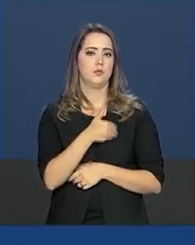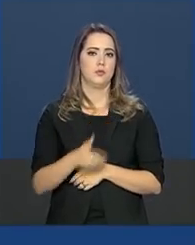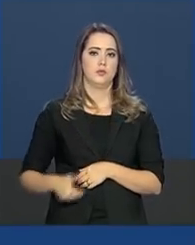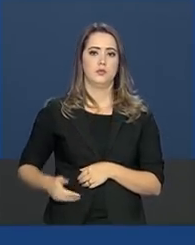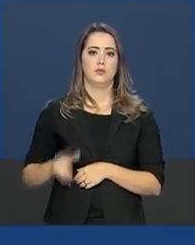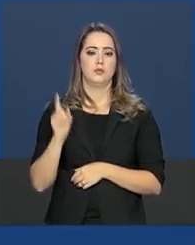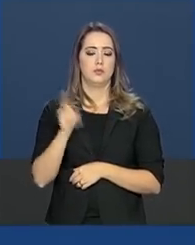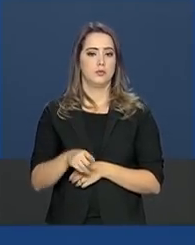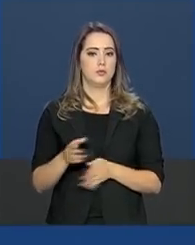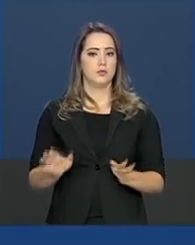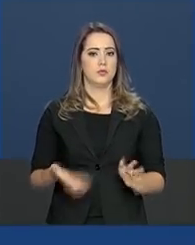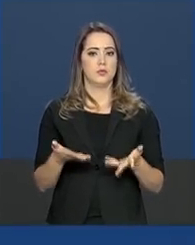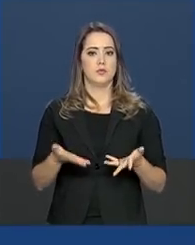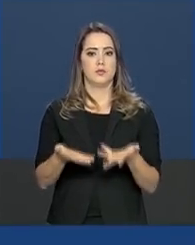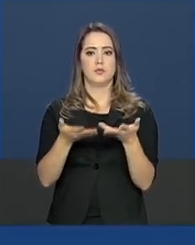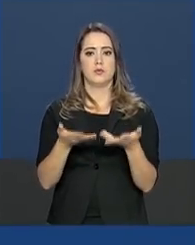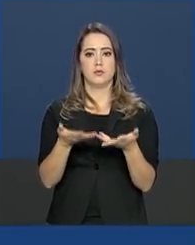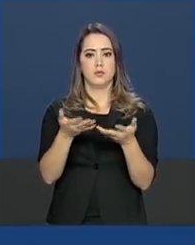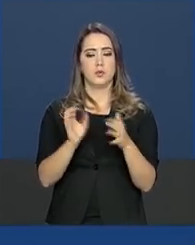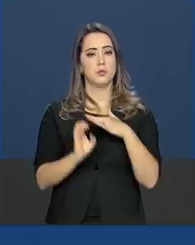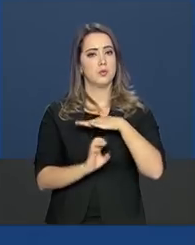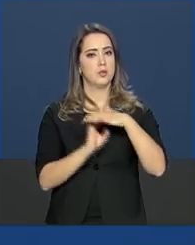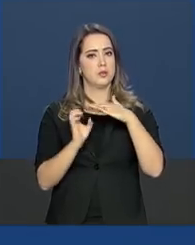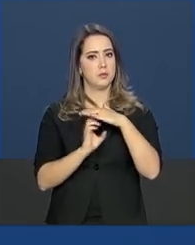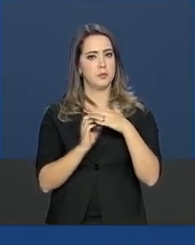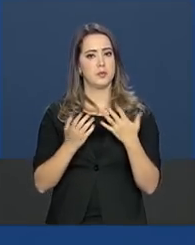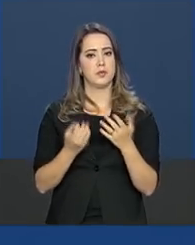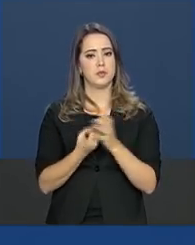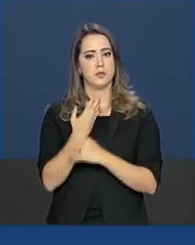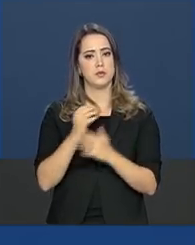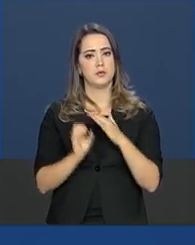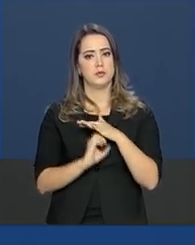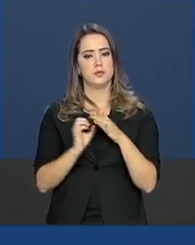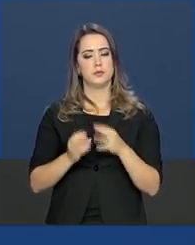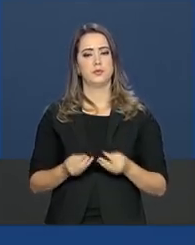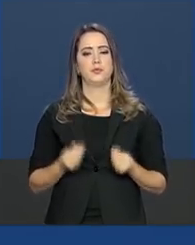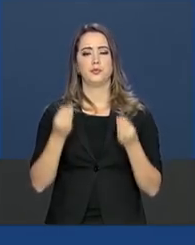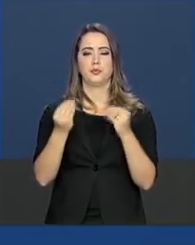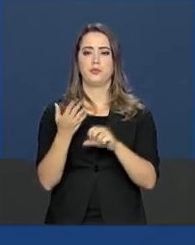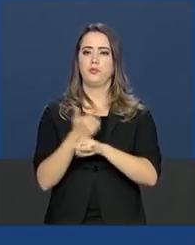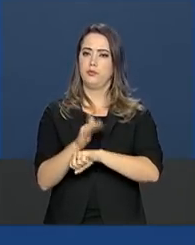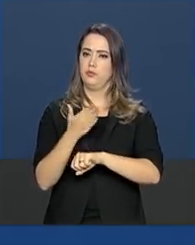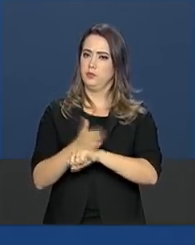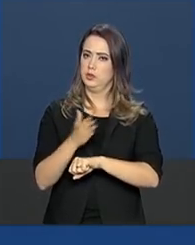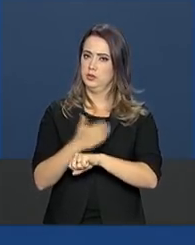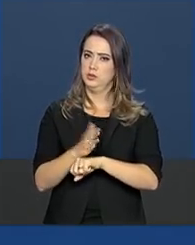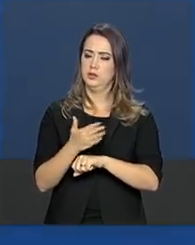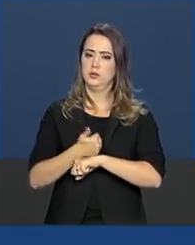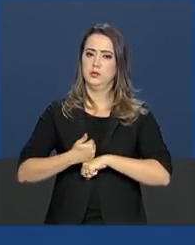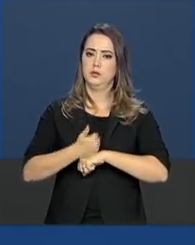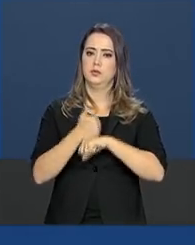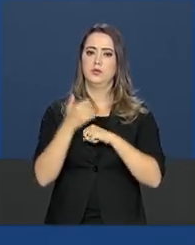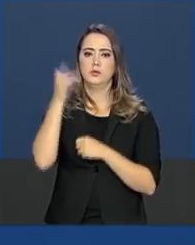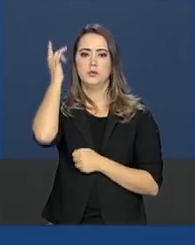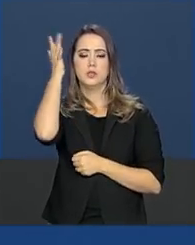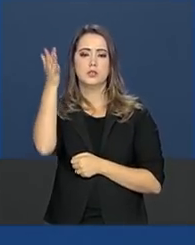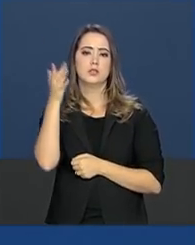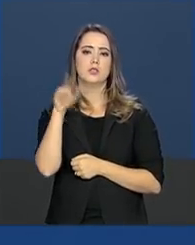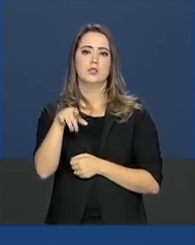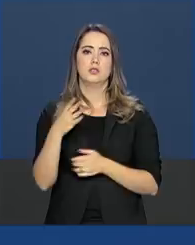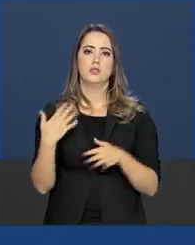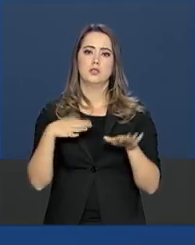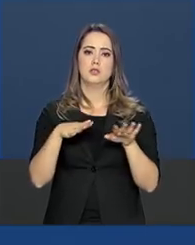que estimula o empreendedorismo, que garante qualificação profissional e, portanto, facilita